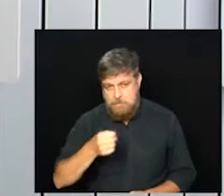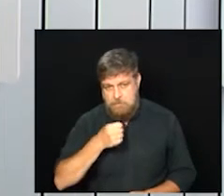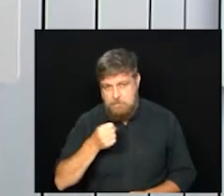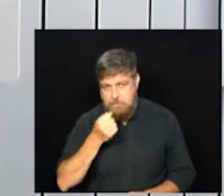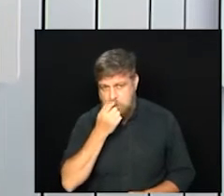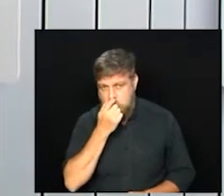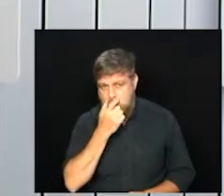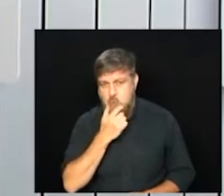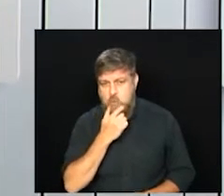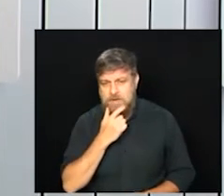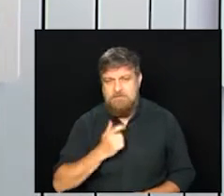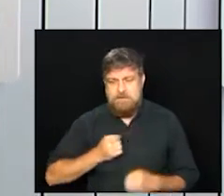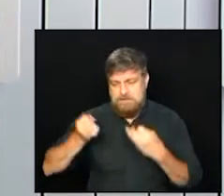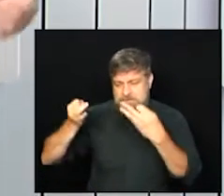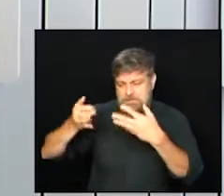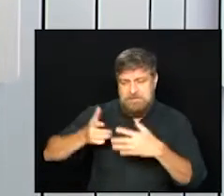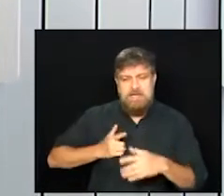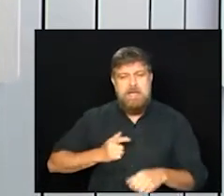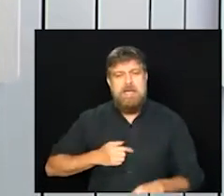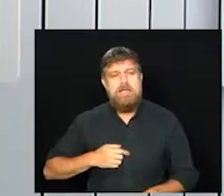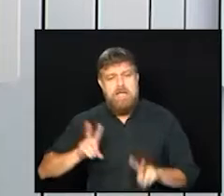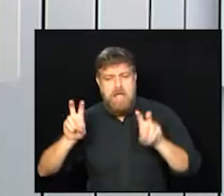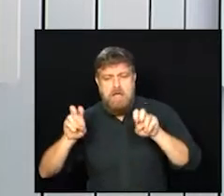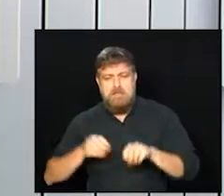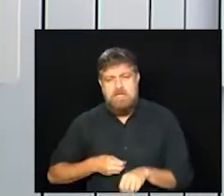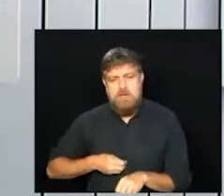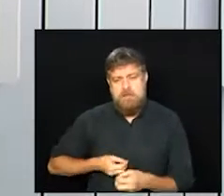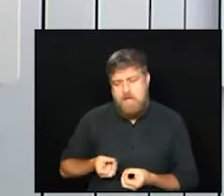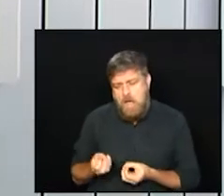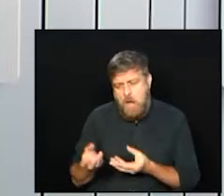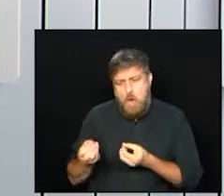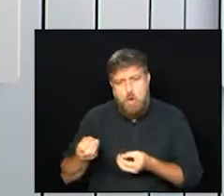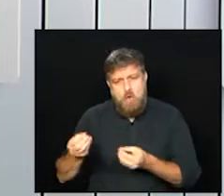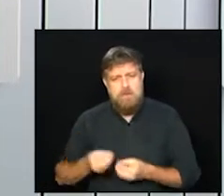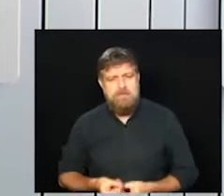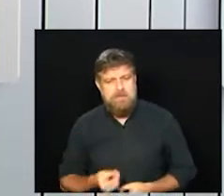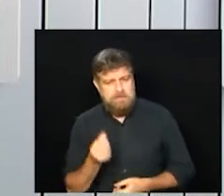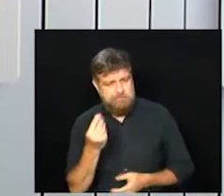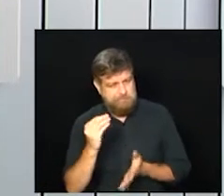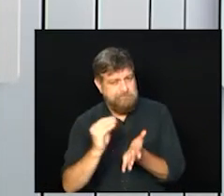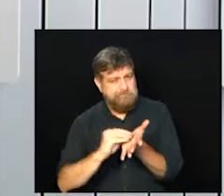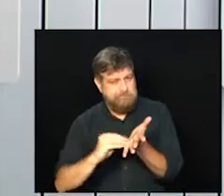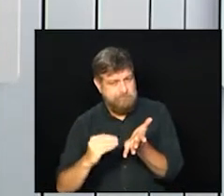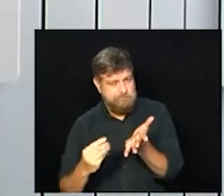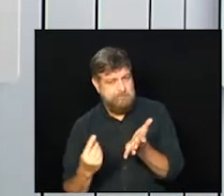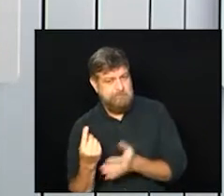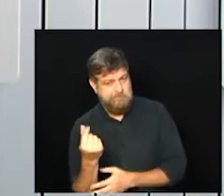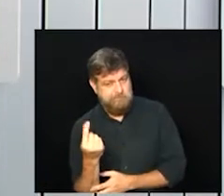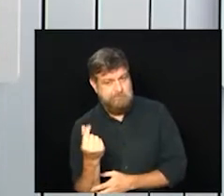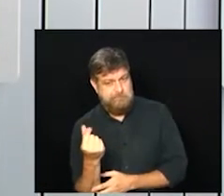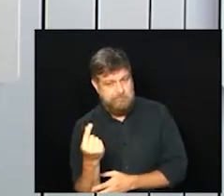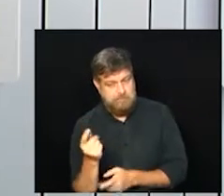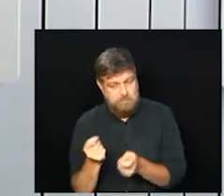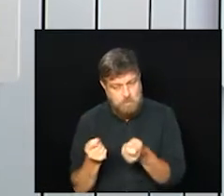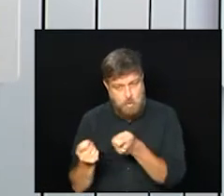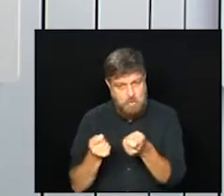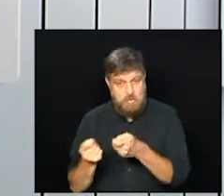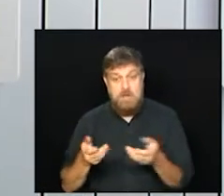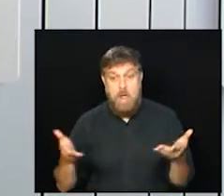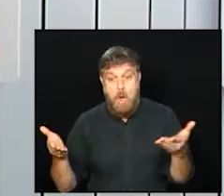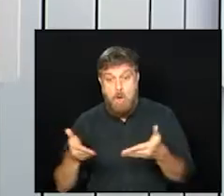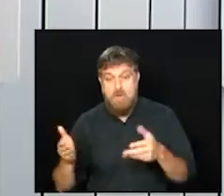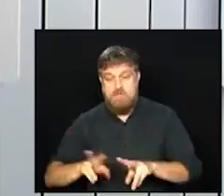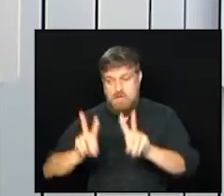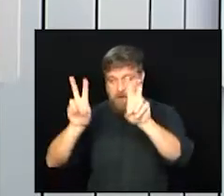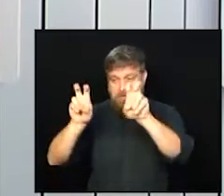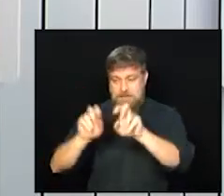Morelli trazer dicas de economia doméstica, controle financeiro no quadro Na Ponta do Lápis, que hoje